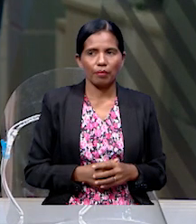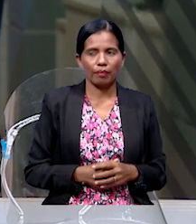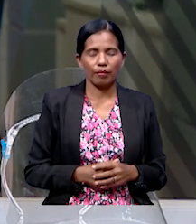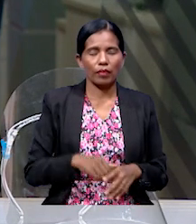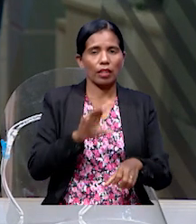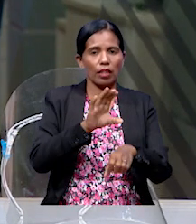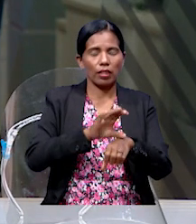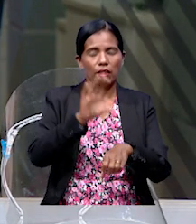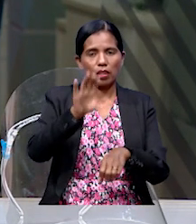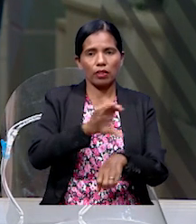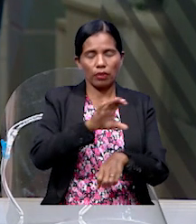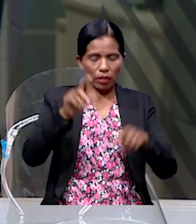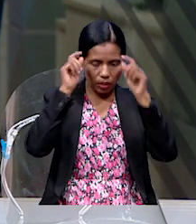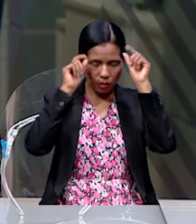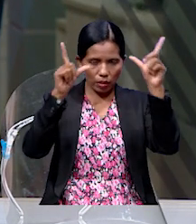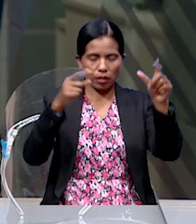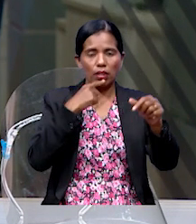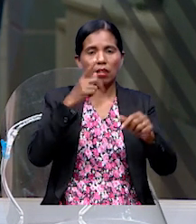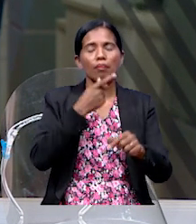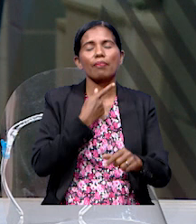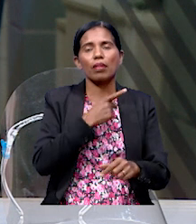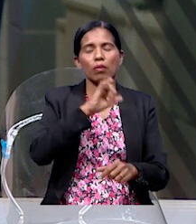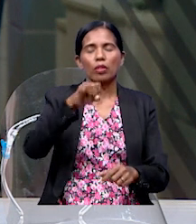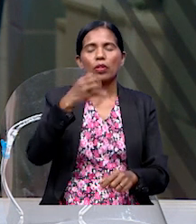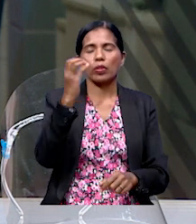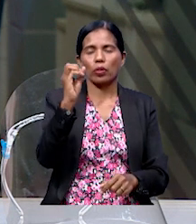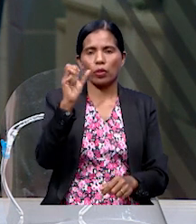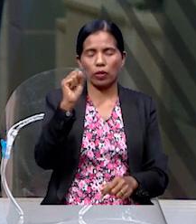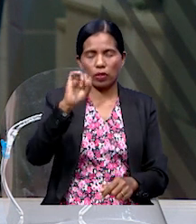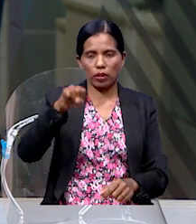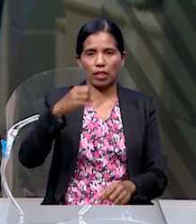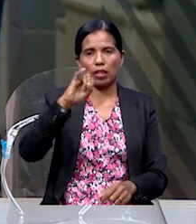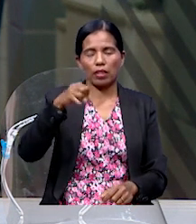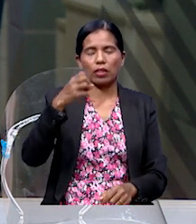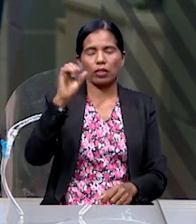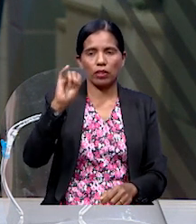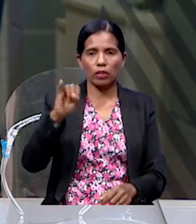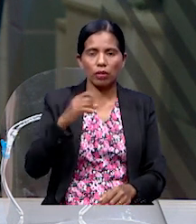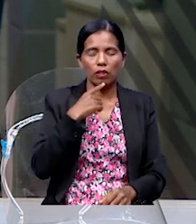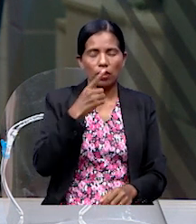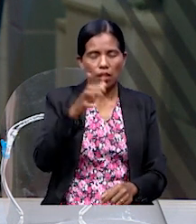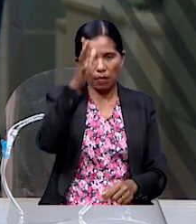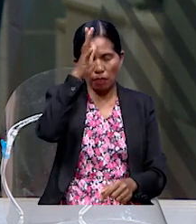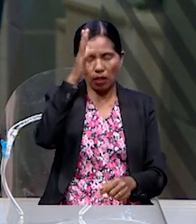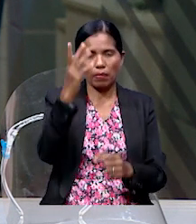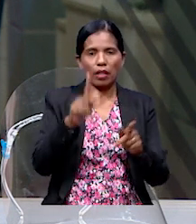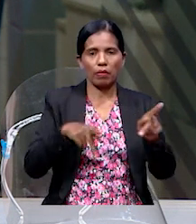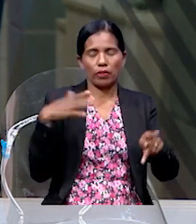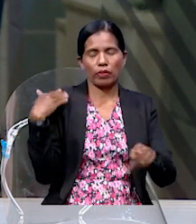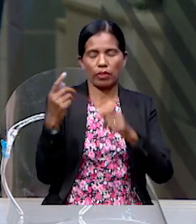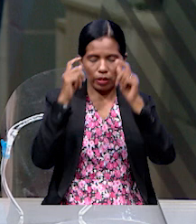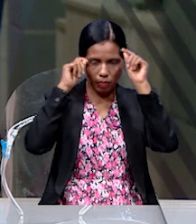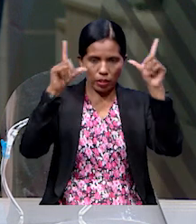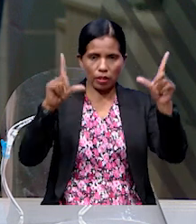Igreja Católica Timor-Leste considera Padre José Alves Martins e Sisota Hanesang Amang Bafuensai Timor-Leste.